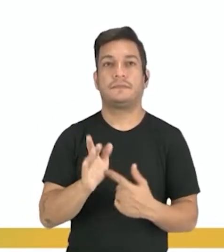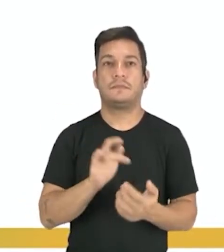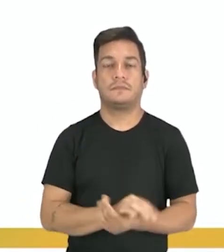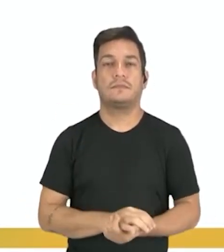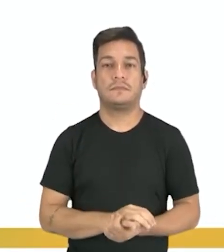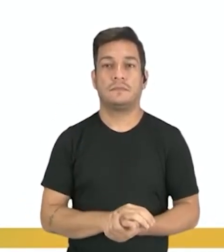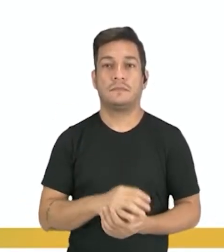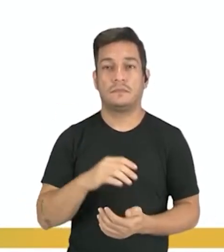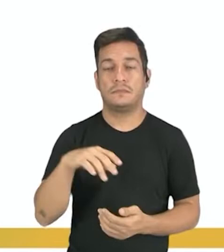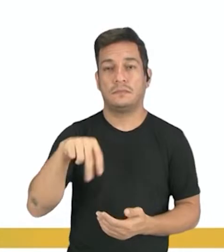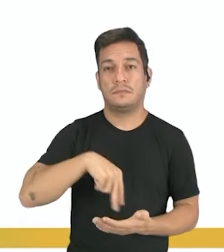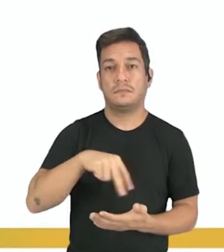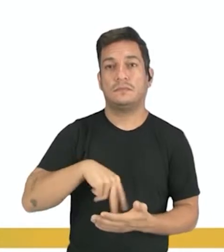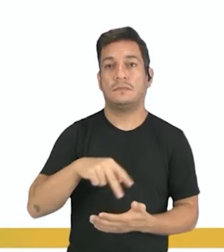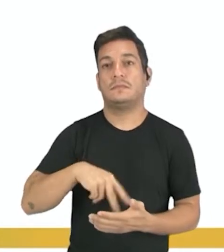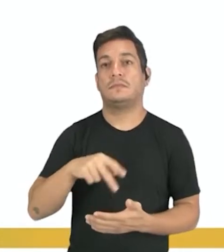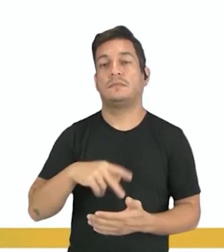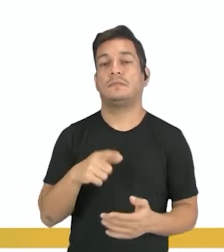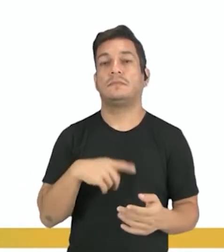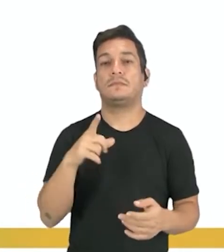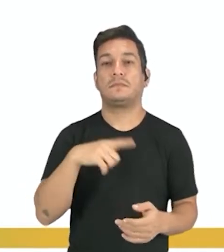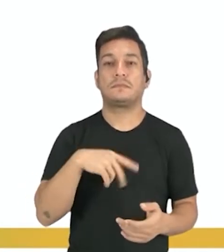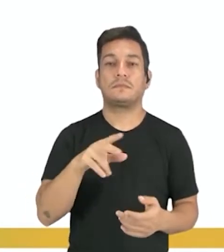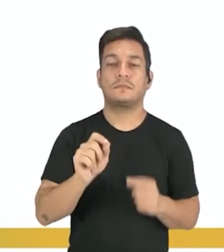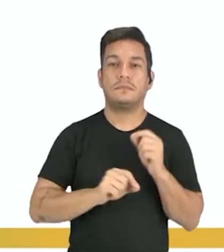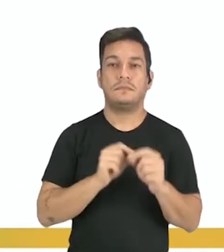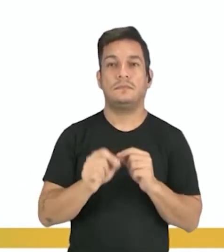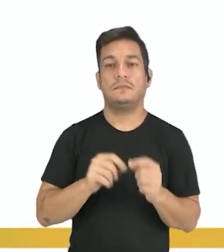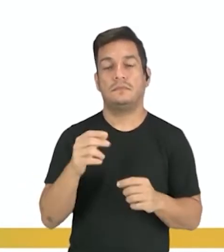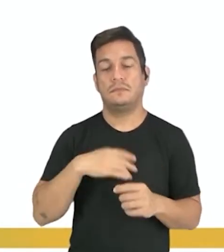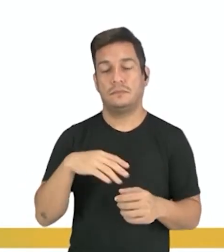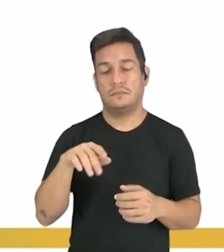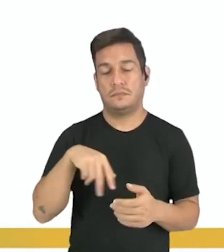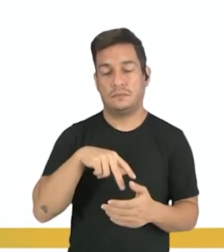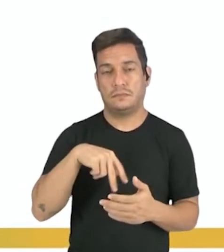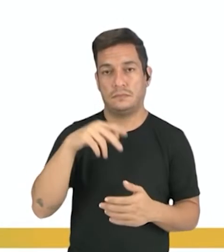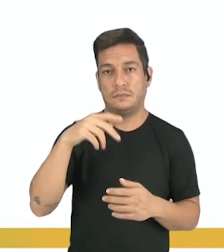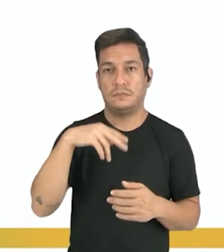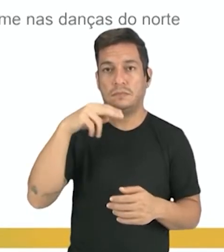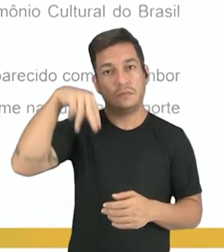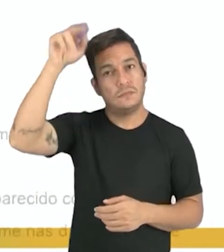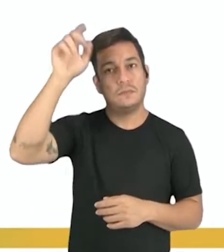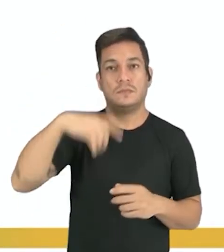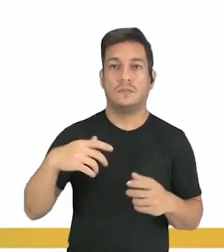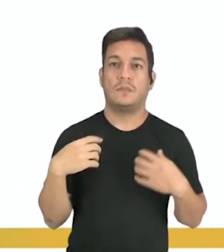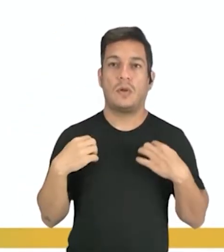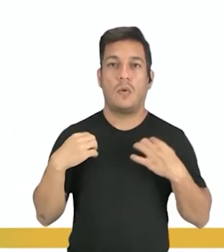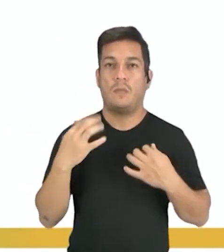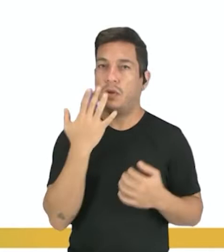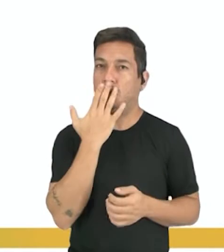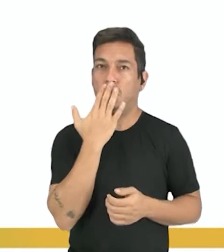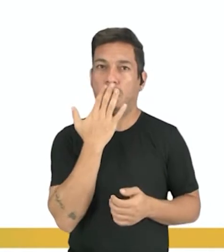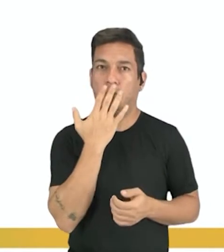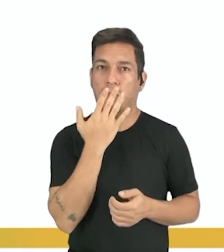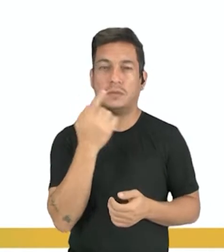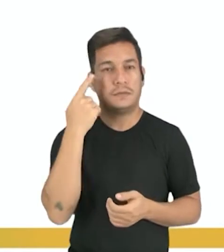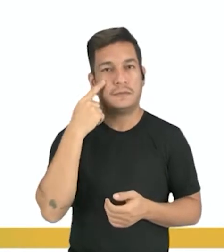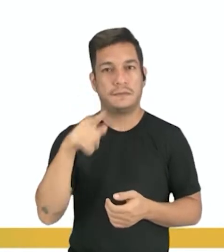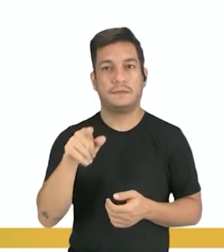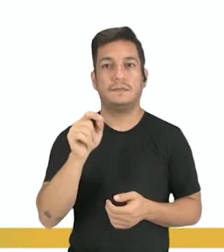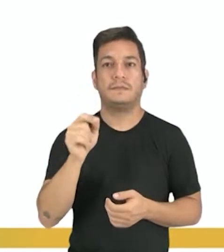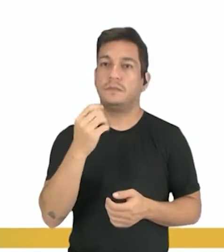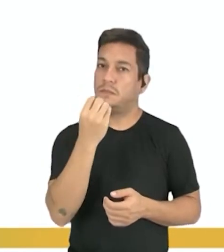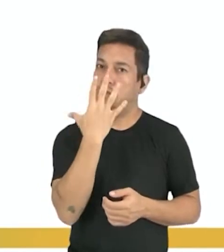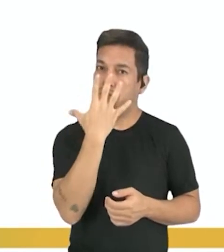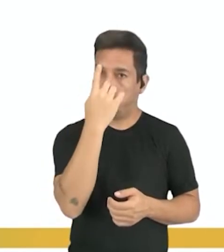os dançarinos vestem como de costume nas danças do Norte trajes coloridos e bem elaborados né tá